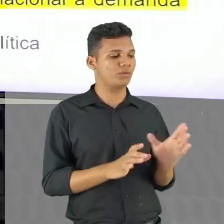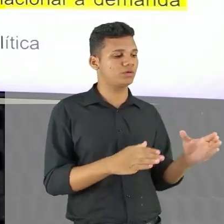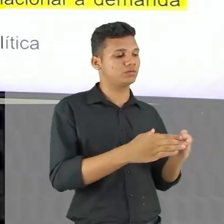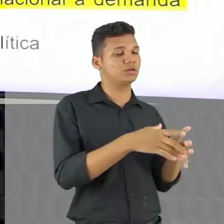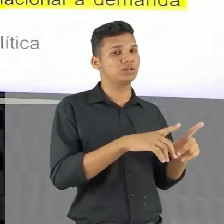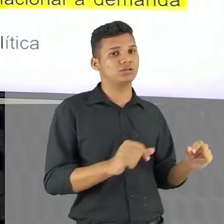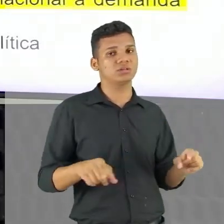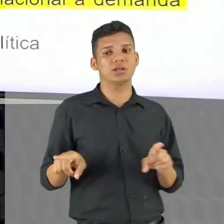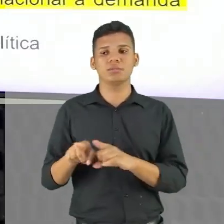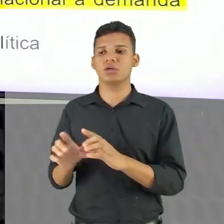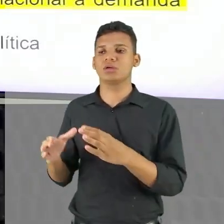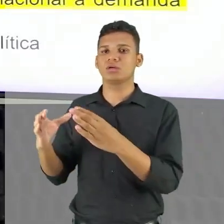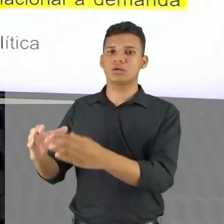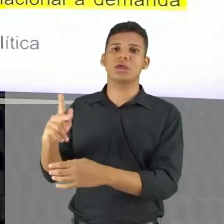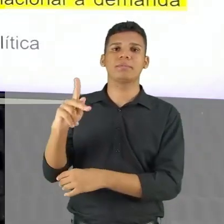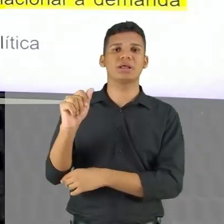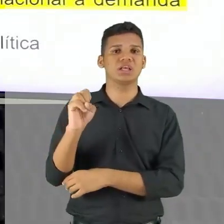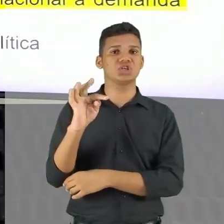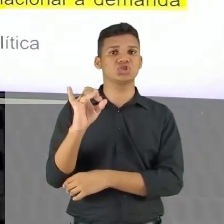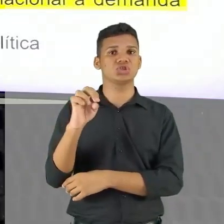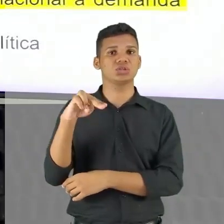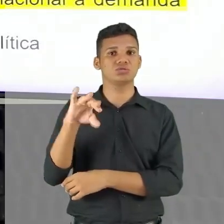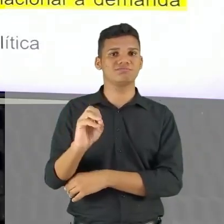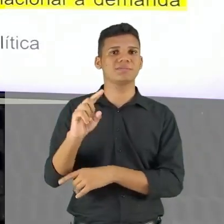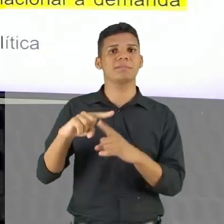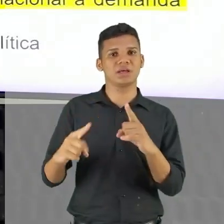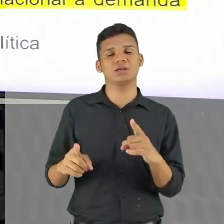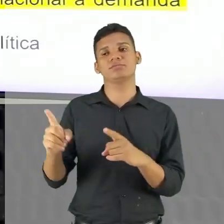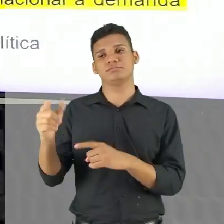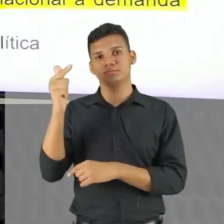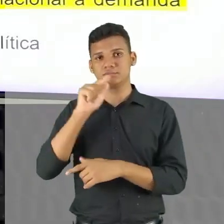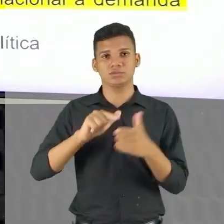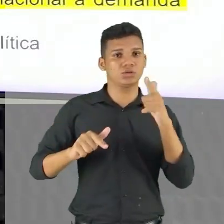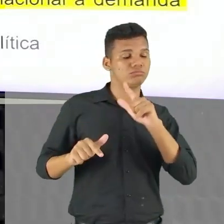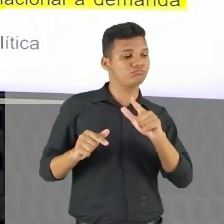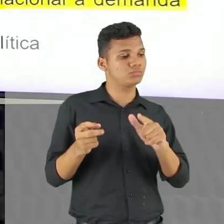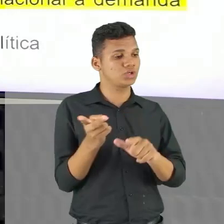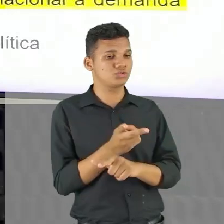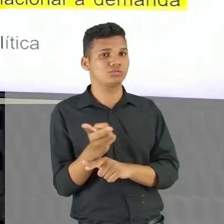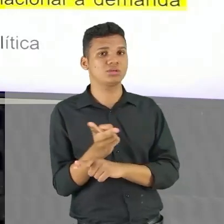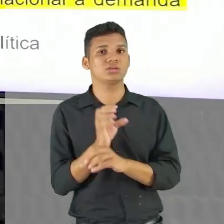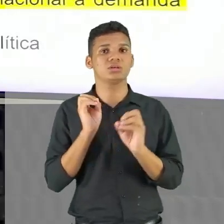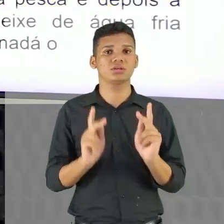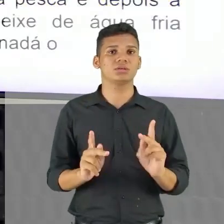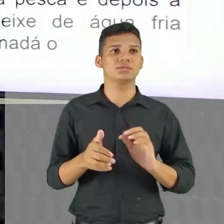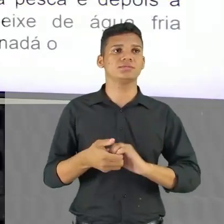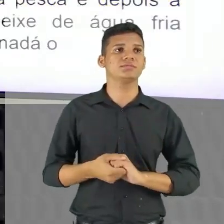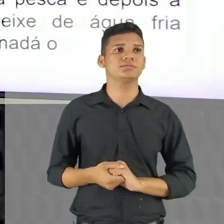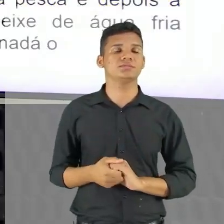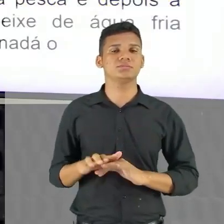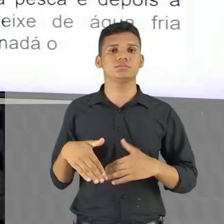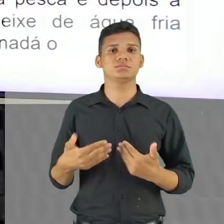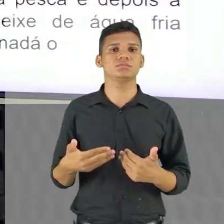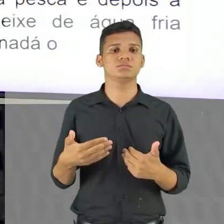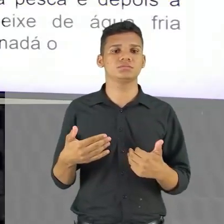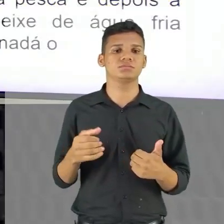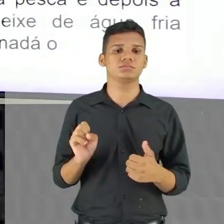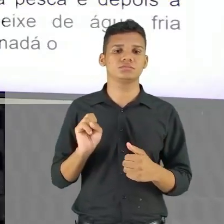o lado de Palestina, sem dúvida, o palestino, sem dúvida, vai ser um ganho para as duas partes, ok? Próxima